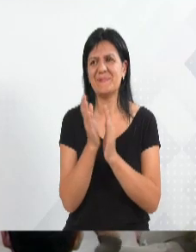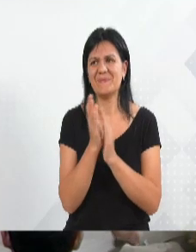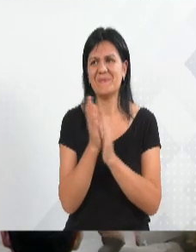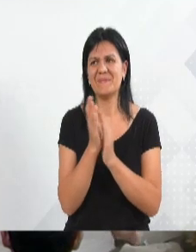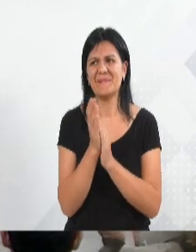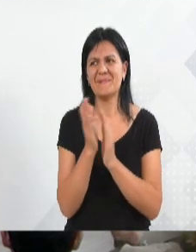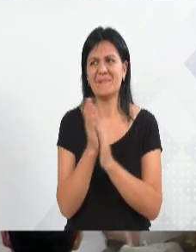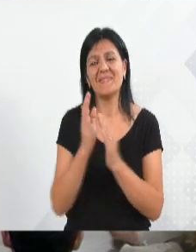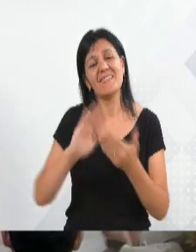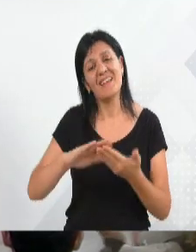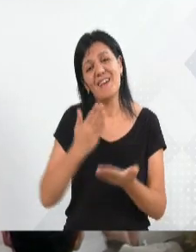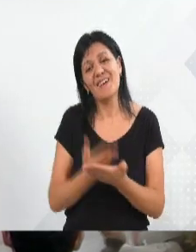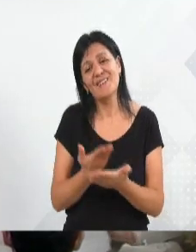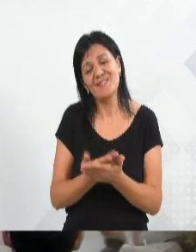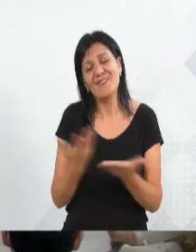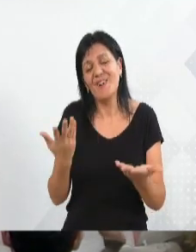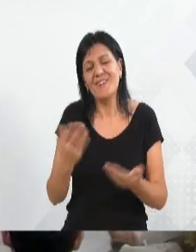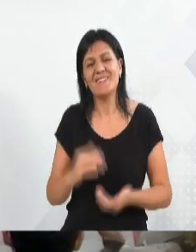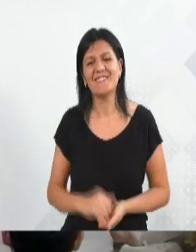Colégio, né? Colégio é lindo.